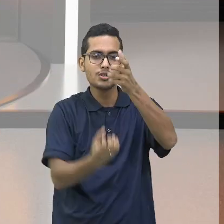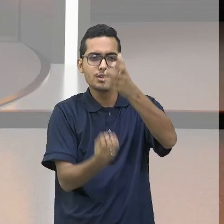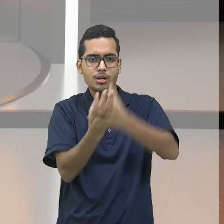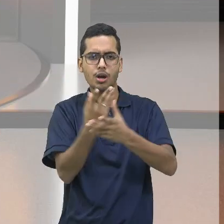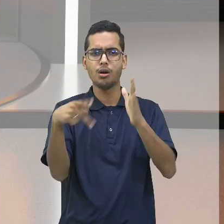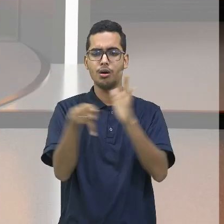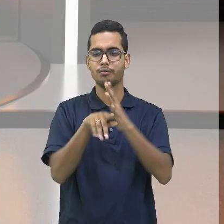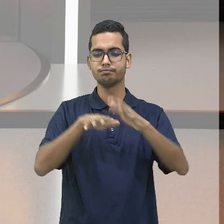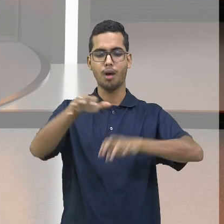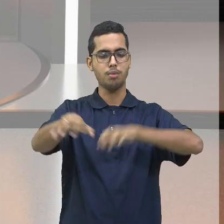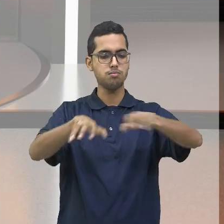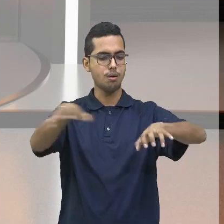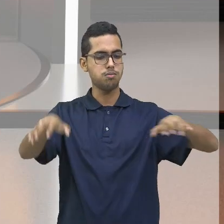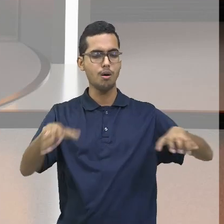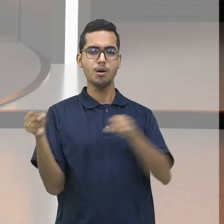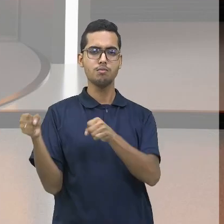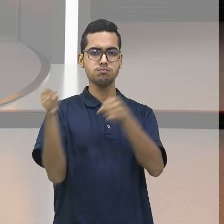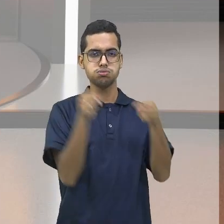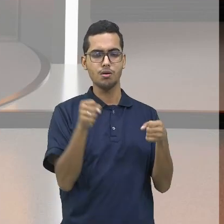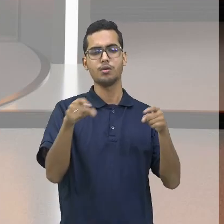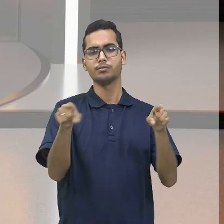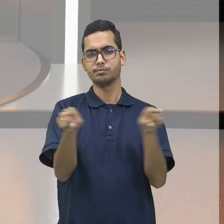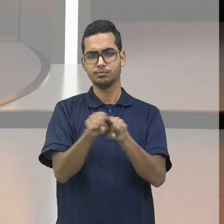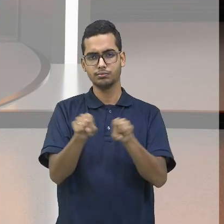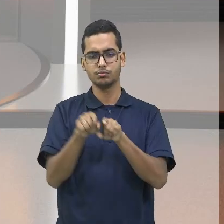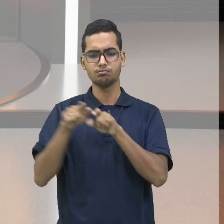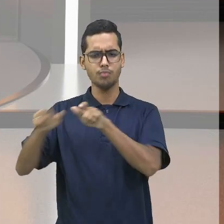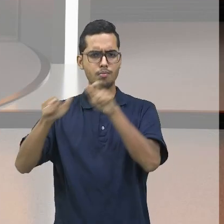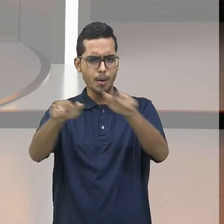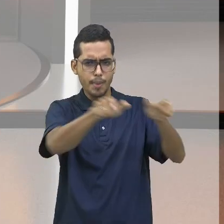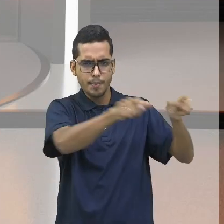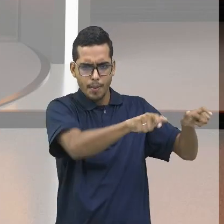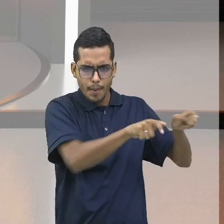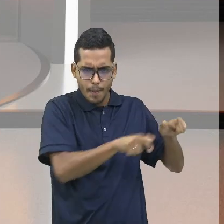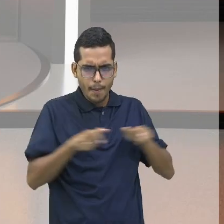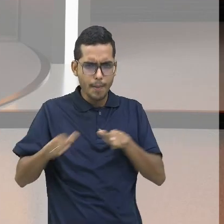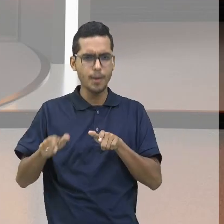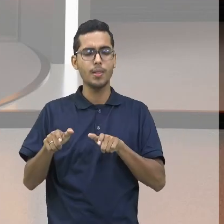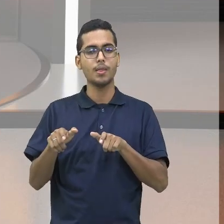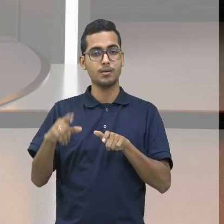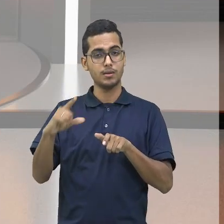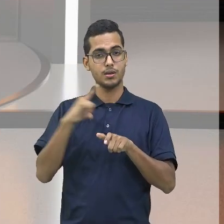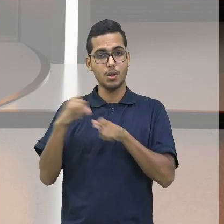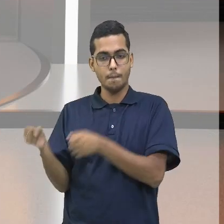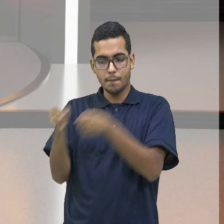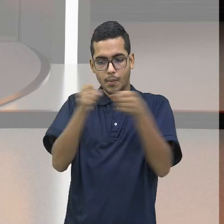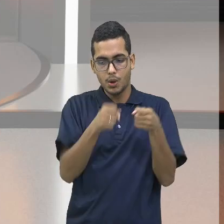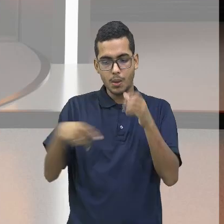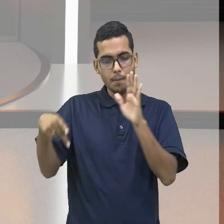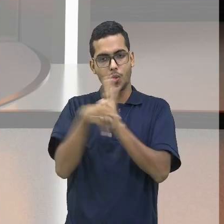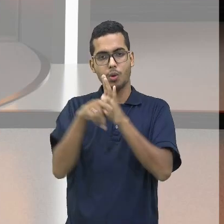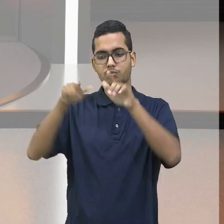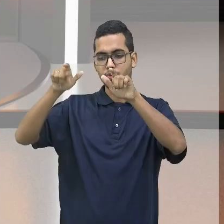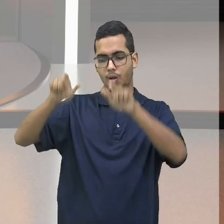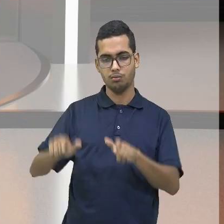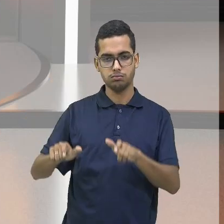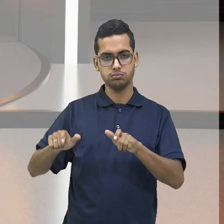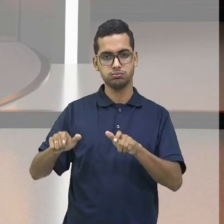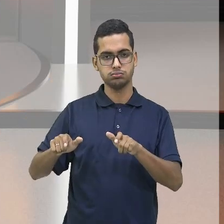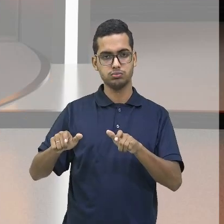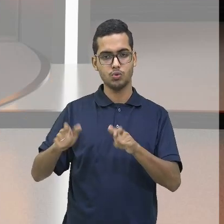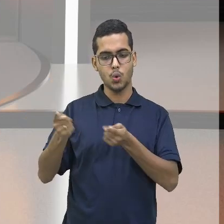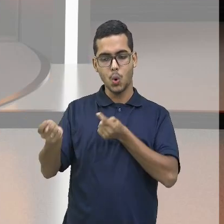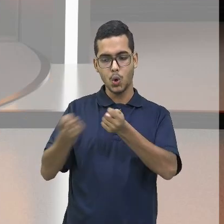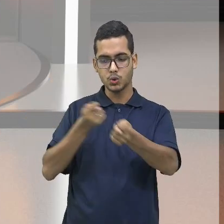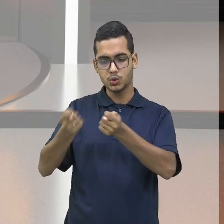reinos, né, condados, que vão exercer o poder localmente.